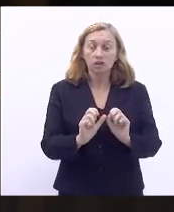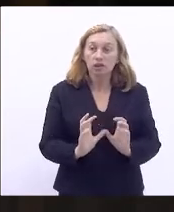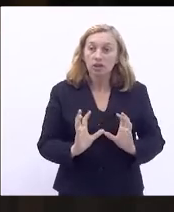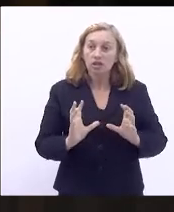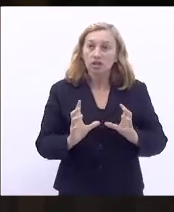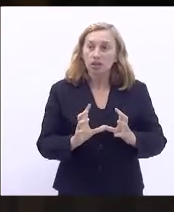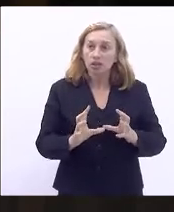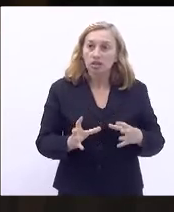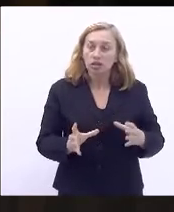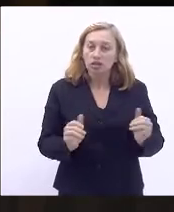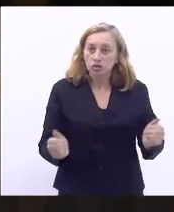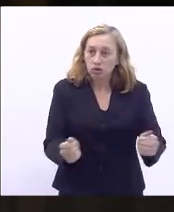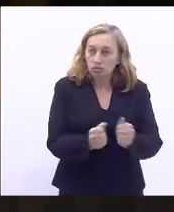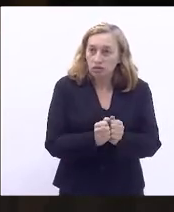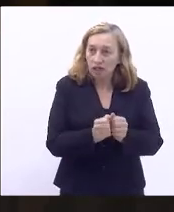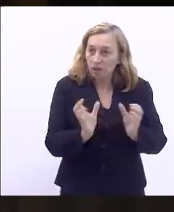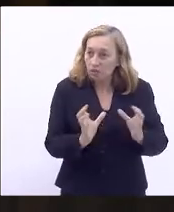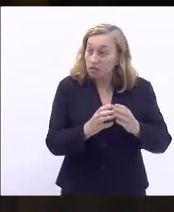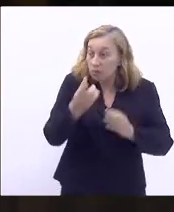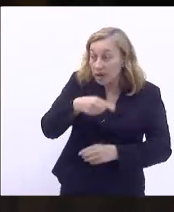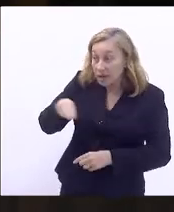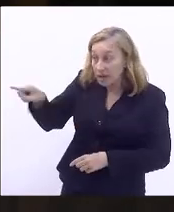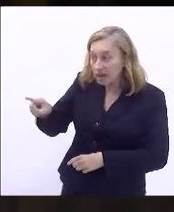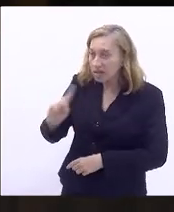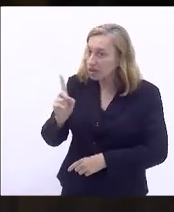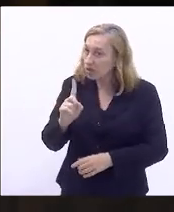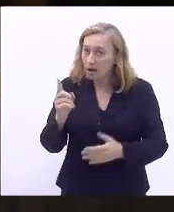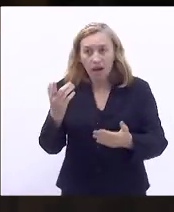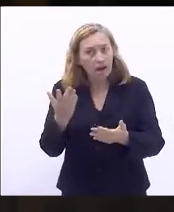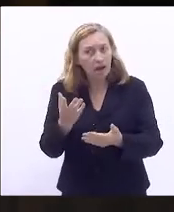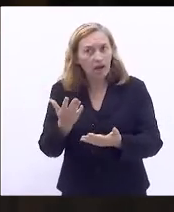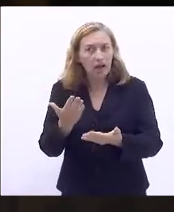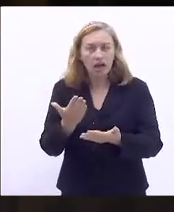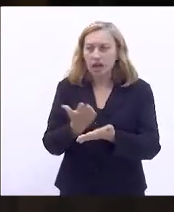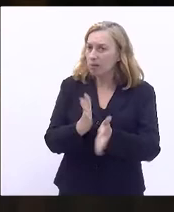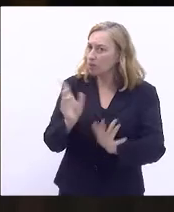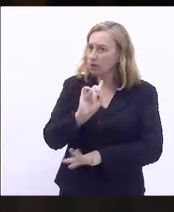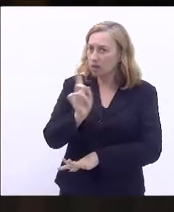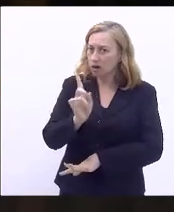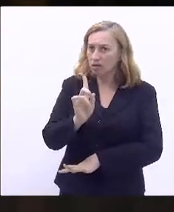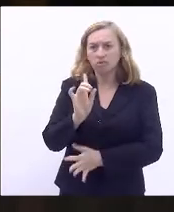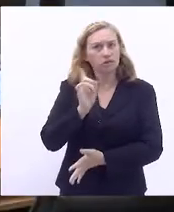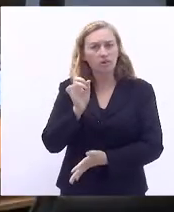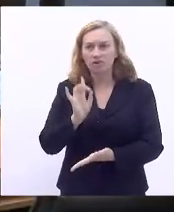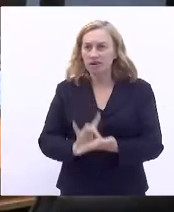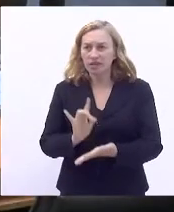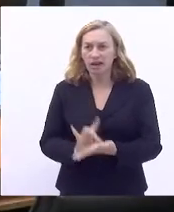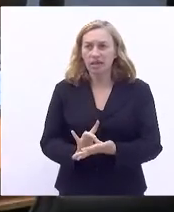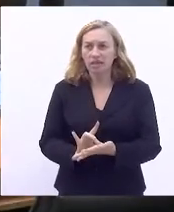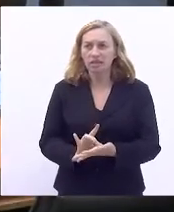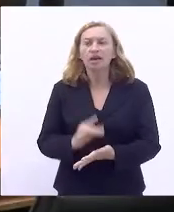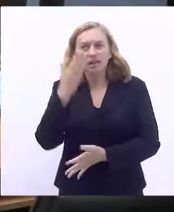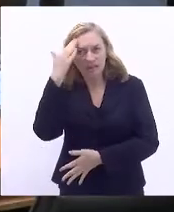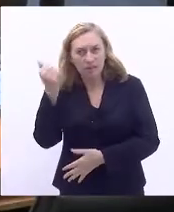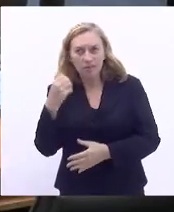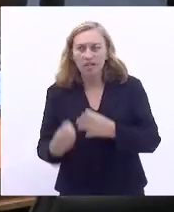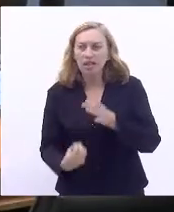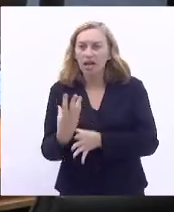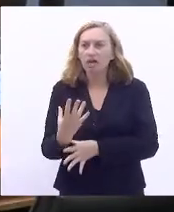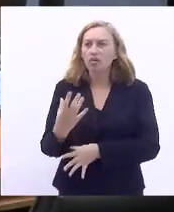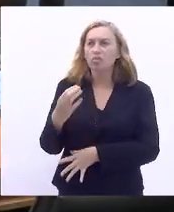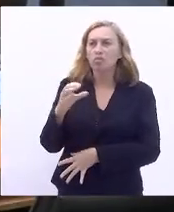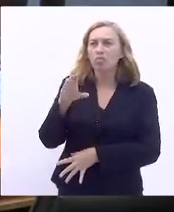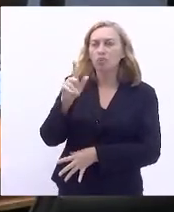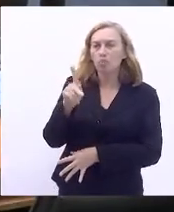ir lá. Não é verdade que acabou o manguezal. Não é verdade. Vossa Excelência sabia que eles construíram um porto dentro dessa